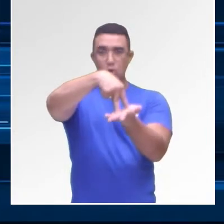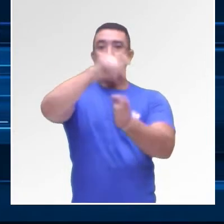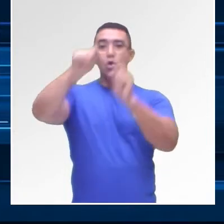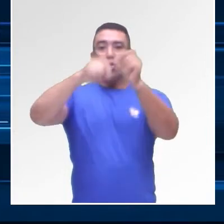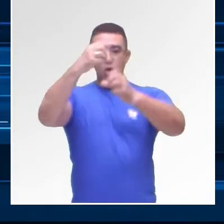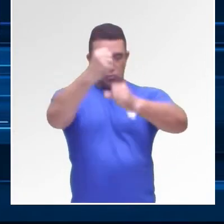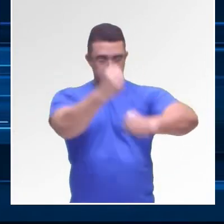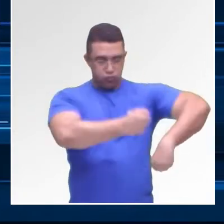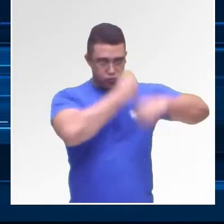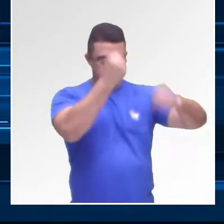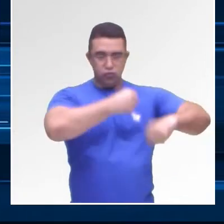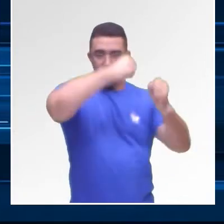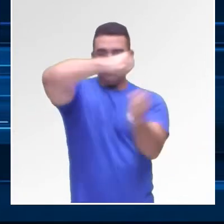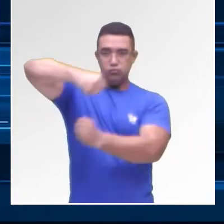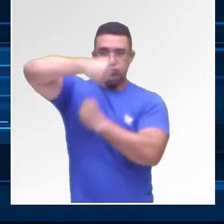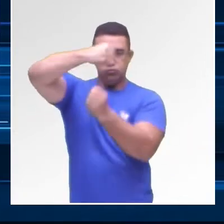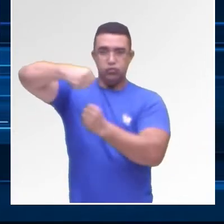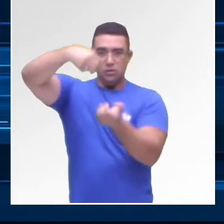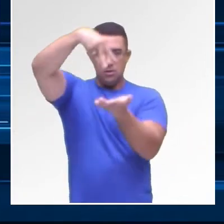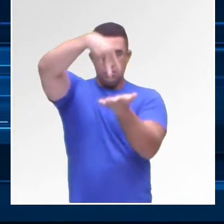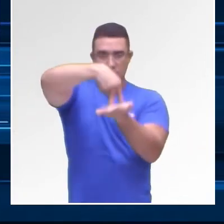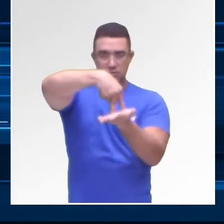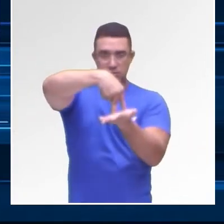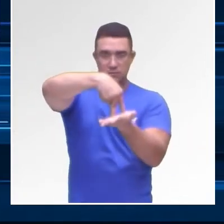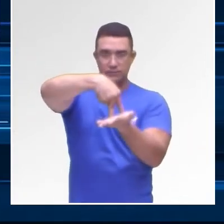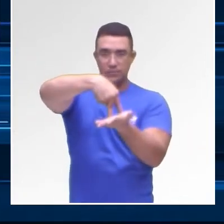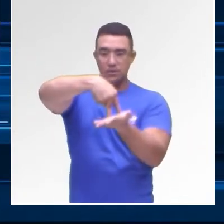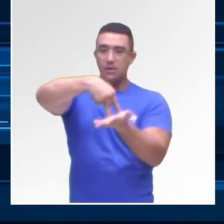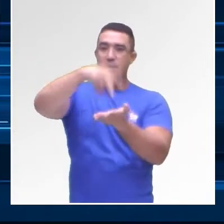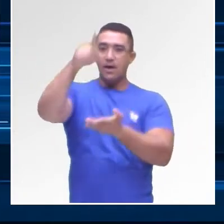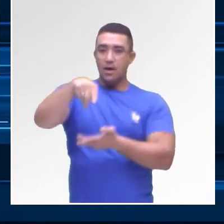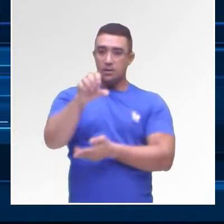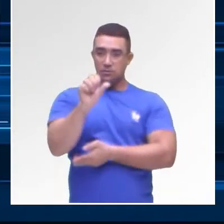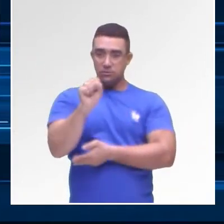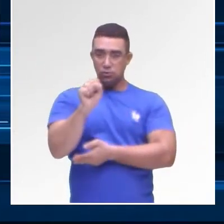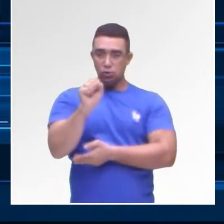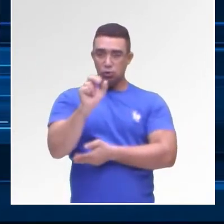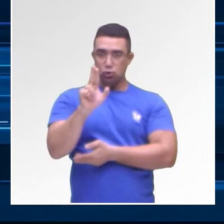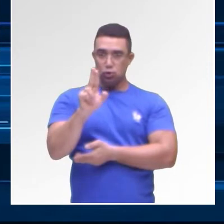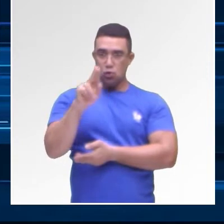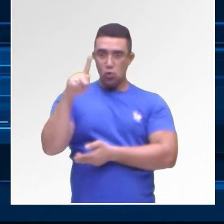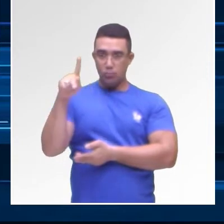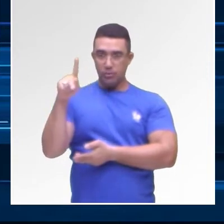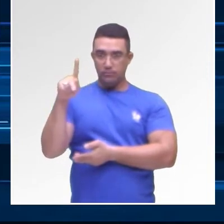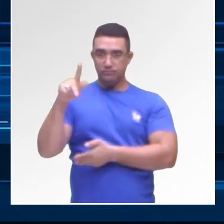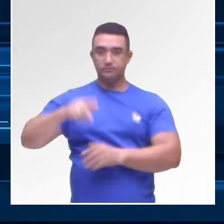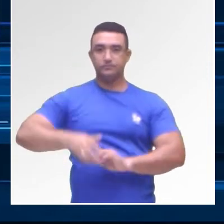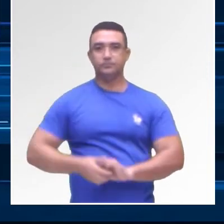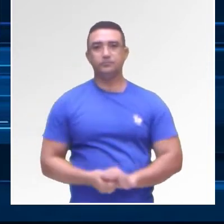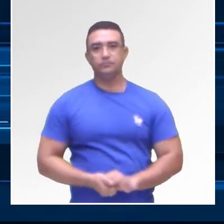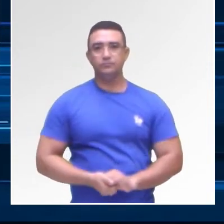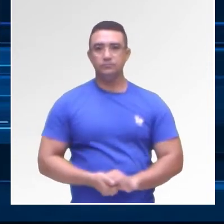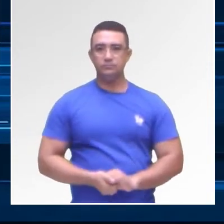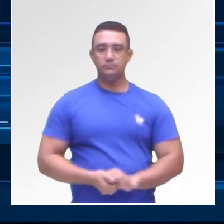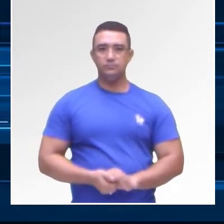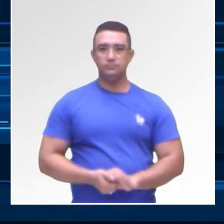a prancha, e acabou se tornando o SUP que nós conhecemos. O termo stand-up paddle é um termo